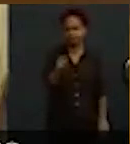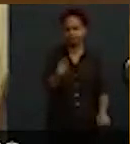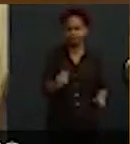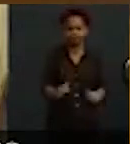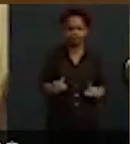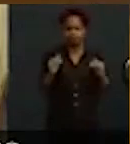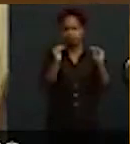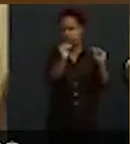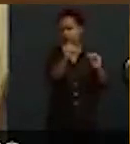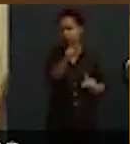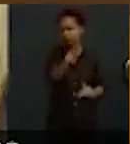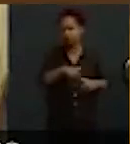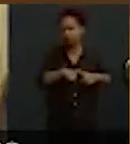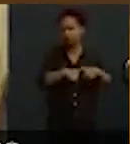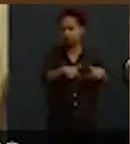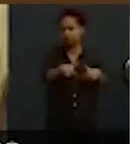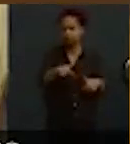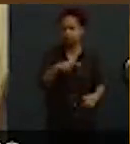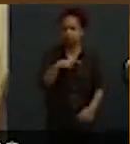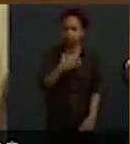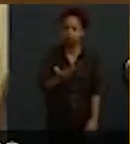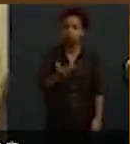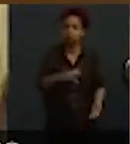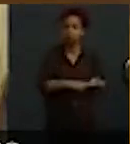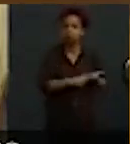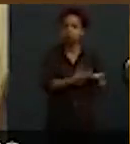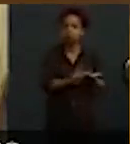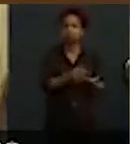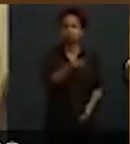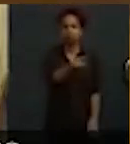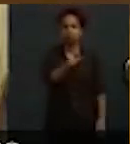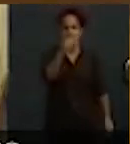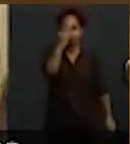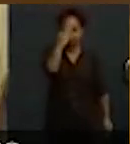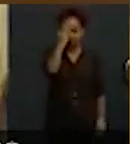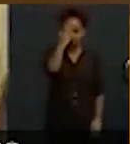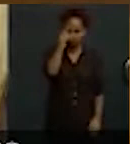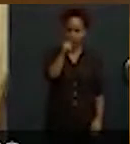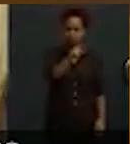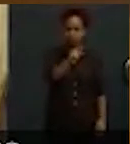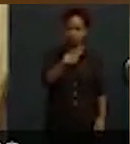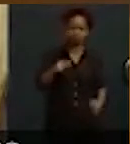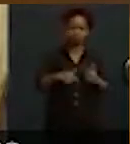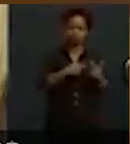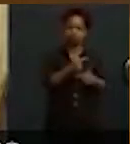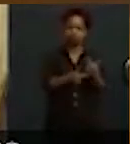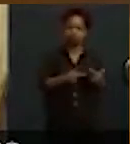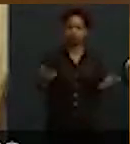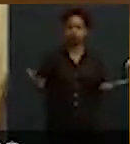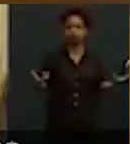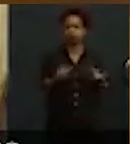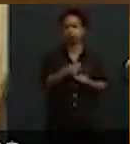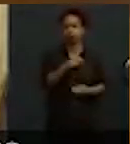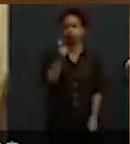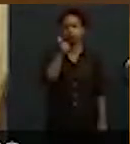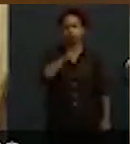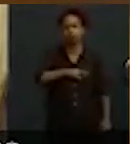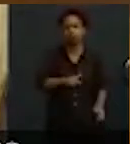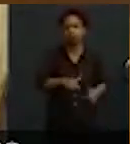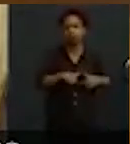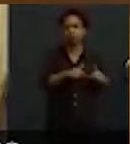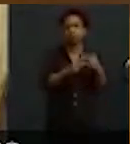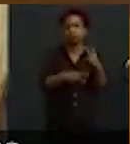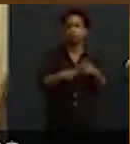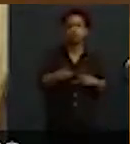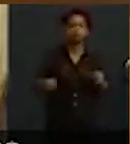sua atuação como magistrado, traduzem o reconhecimento do primoroso trabalho que desempenha junto à